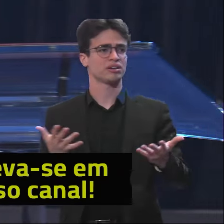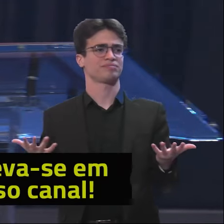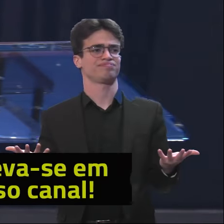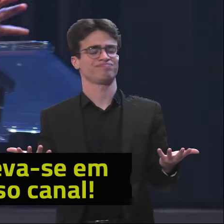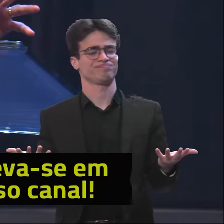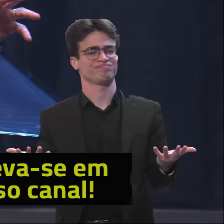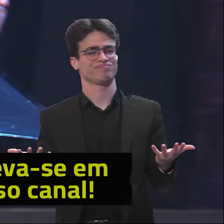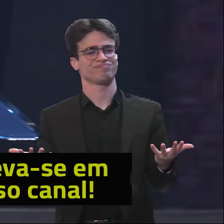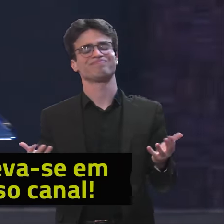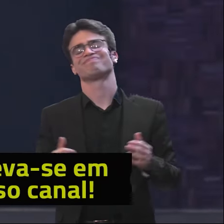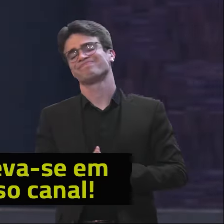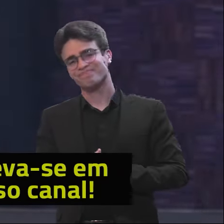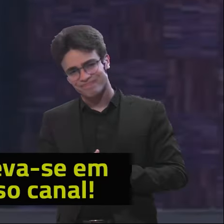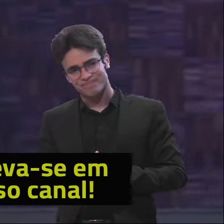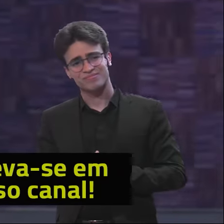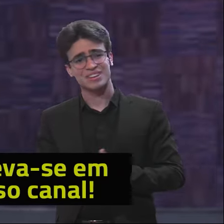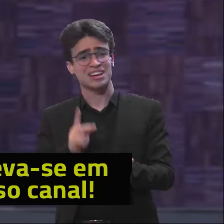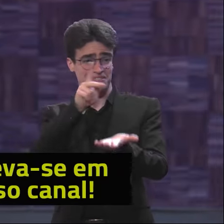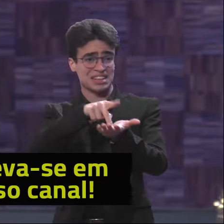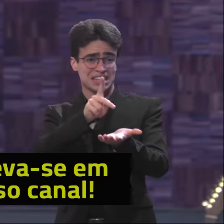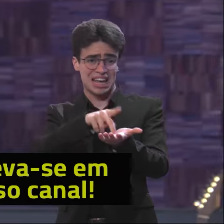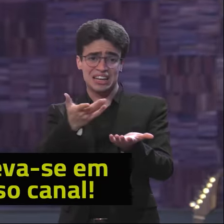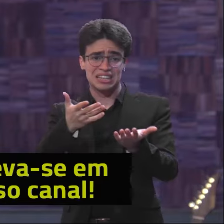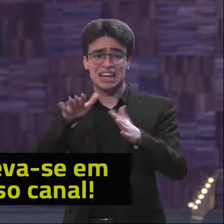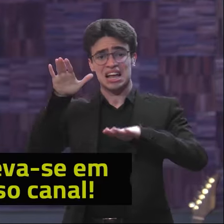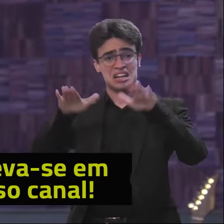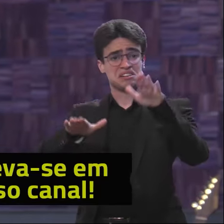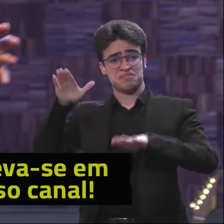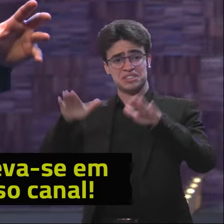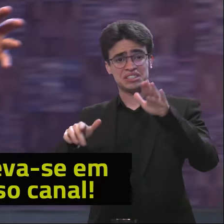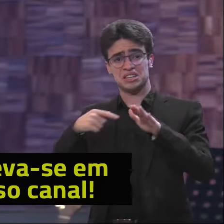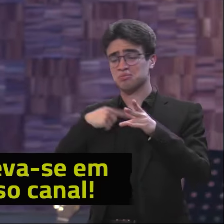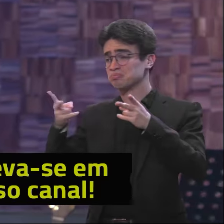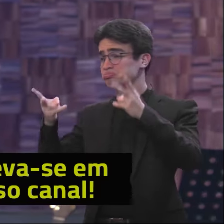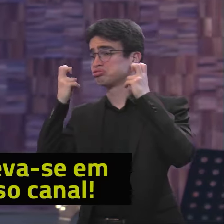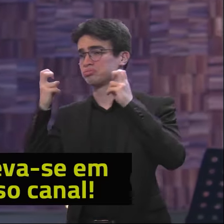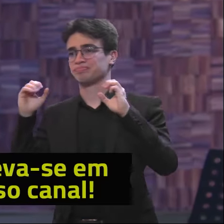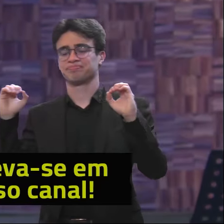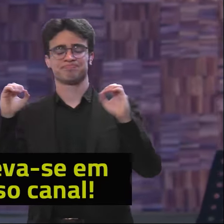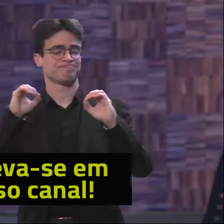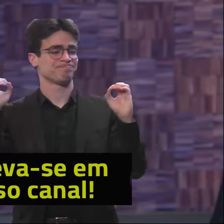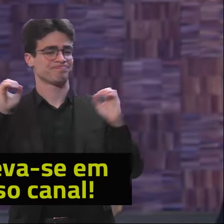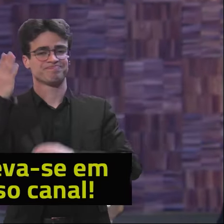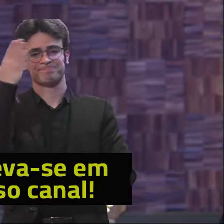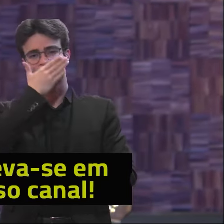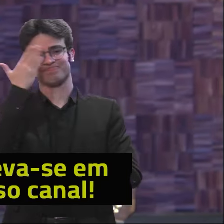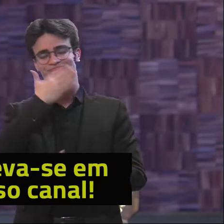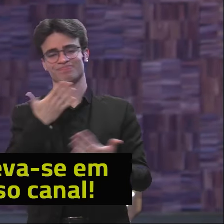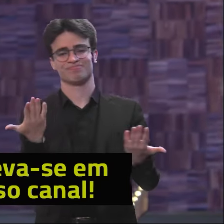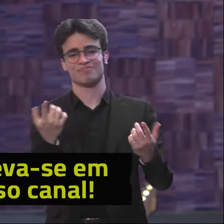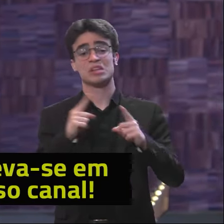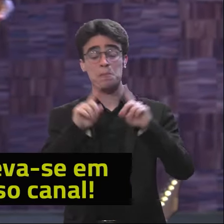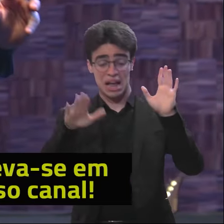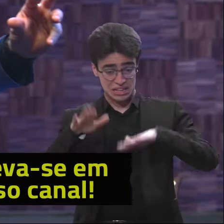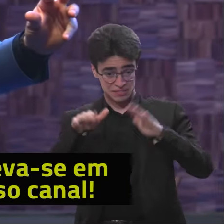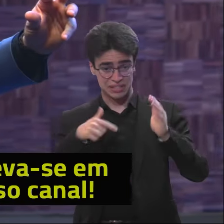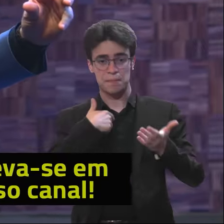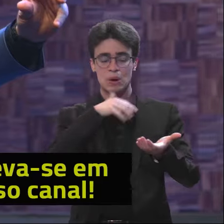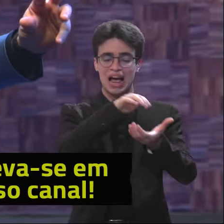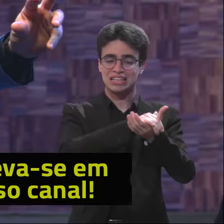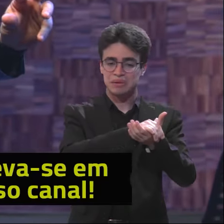por vezes não percebemos, mas o problema do relacionamento, o problema em casa, o problema